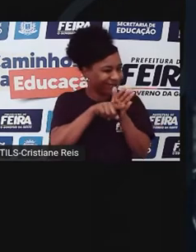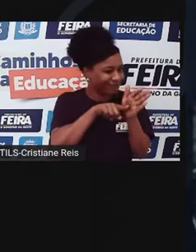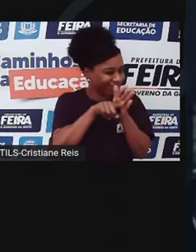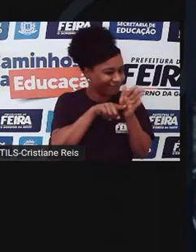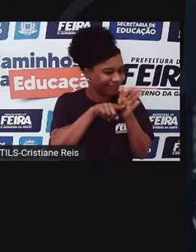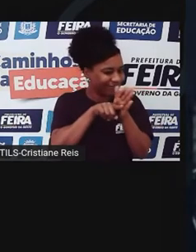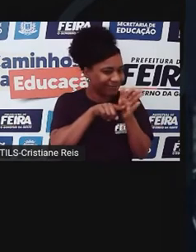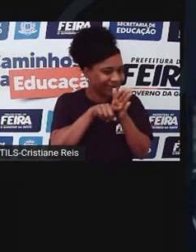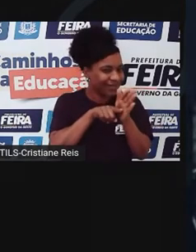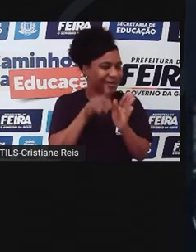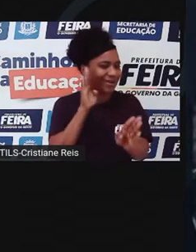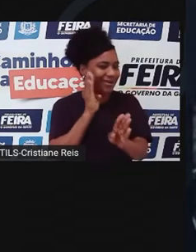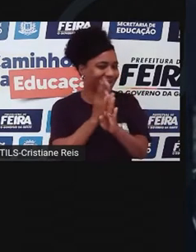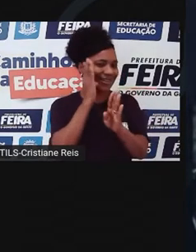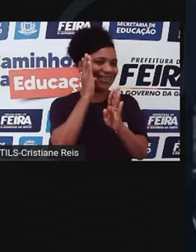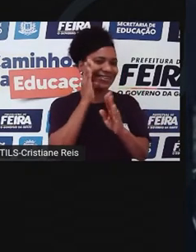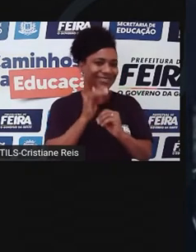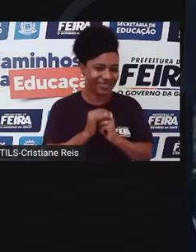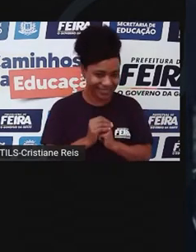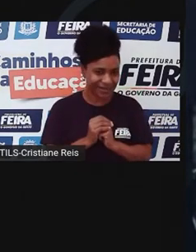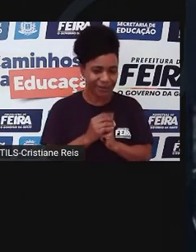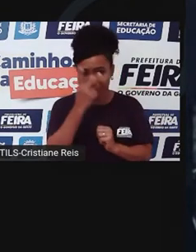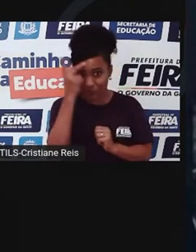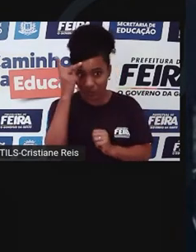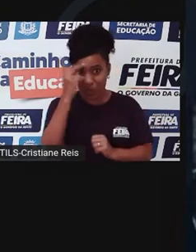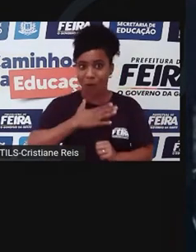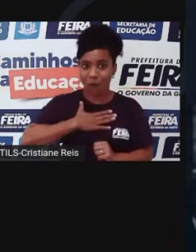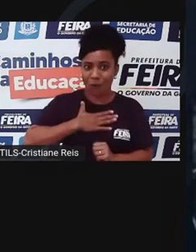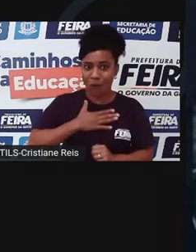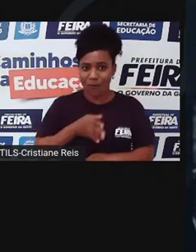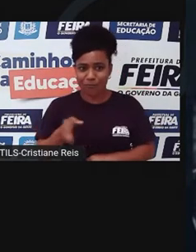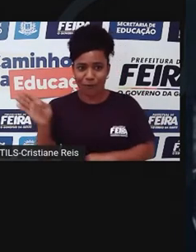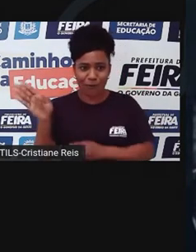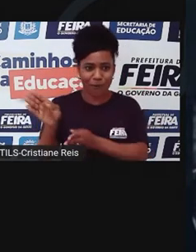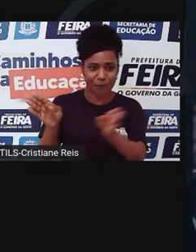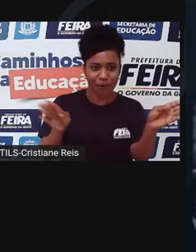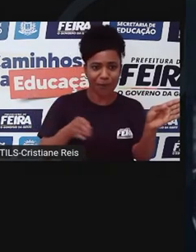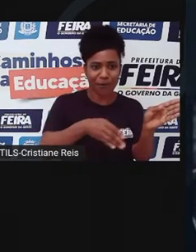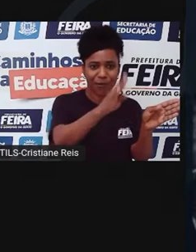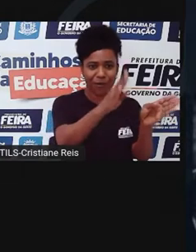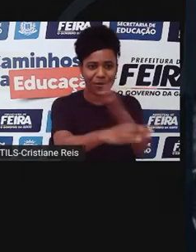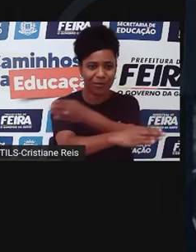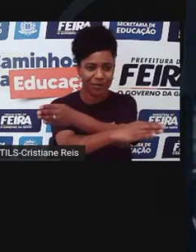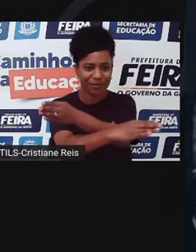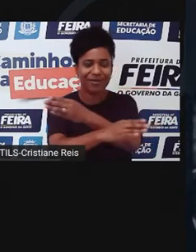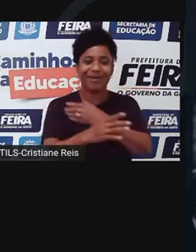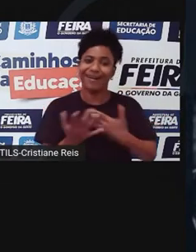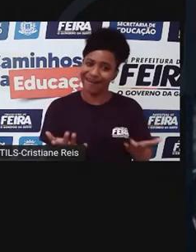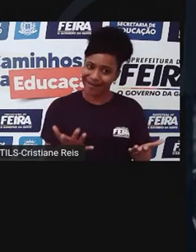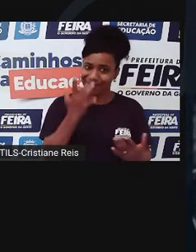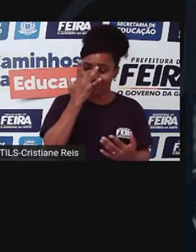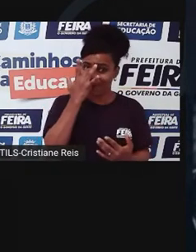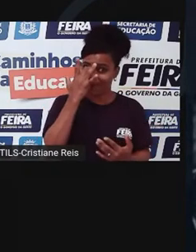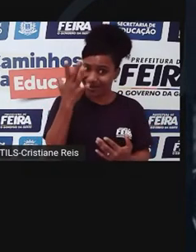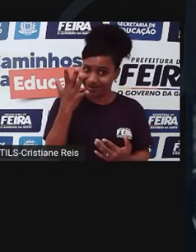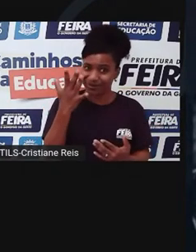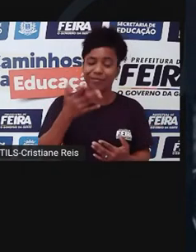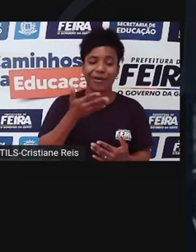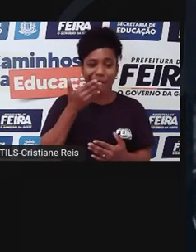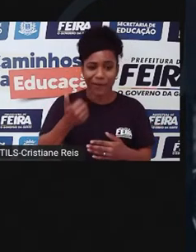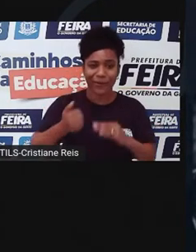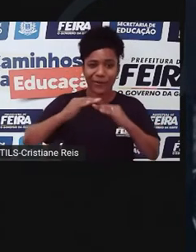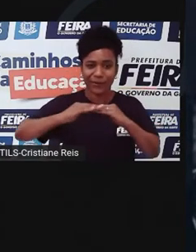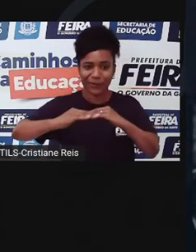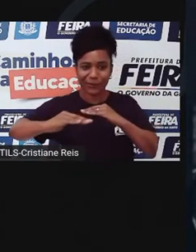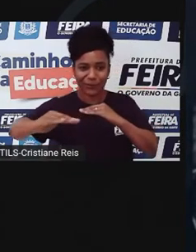marcas registradas pela grama para aprender e predizer por onde as pessoas passarão mais. Esse é o melhor caminho para se cimentar, mas temos como